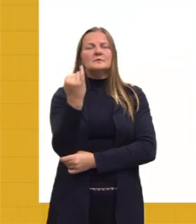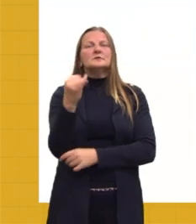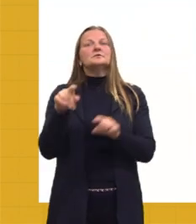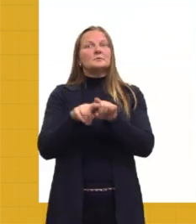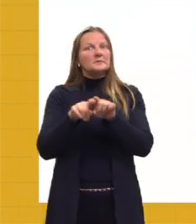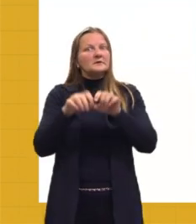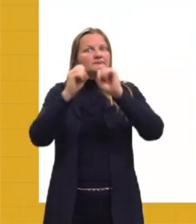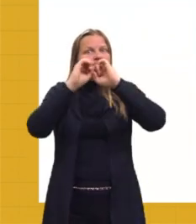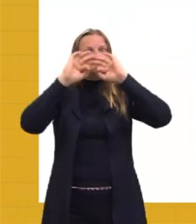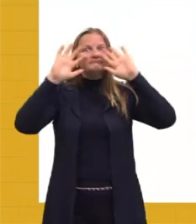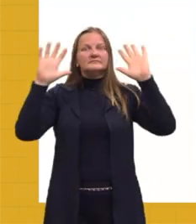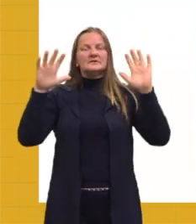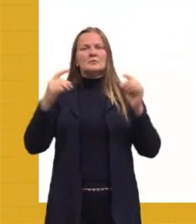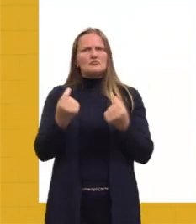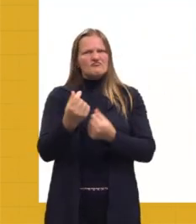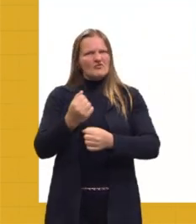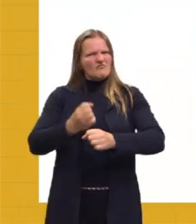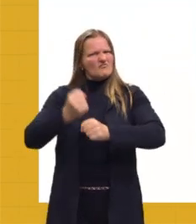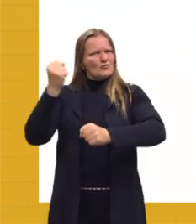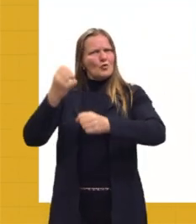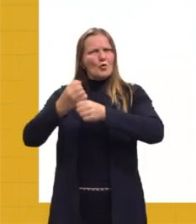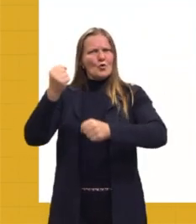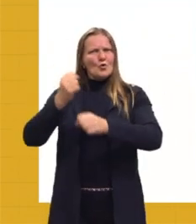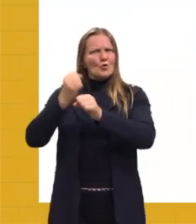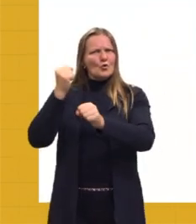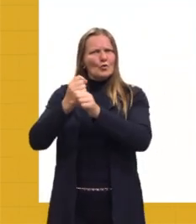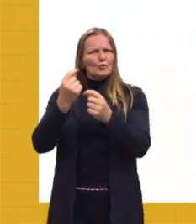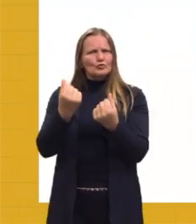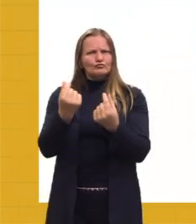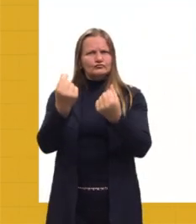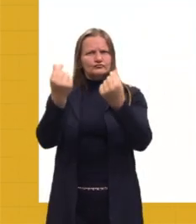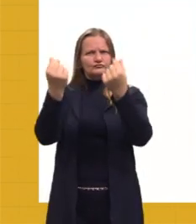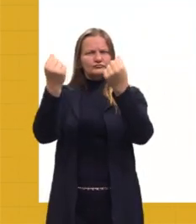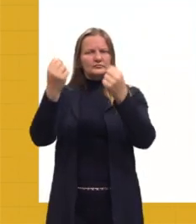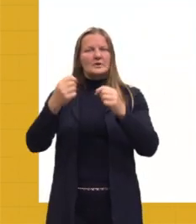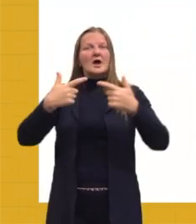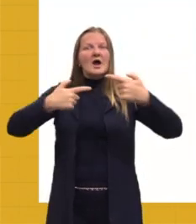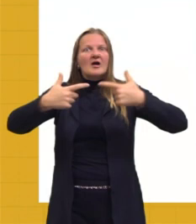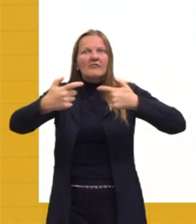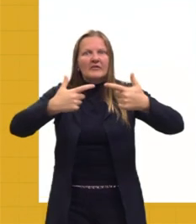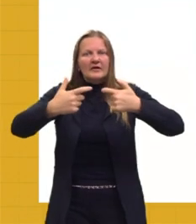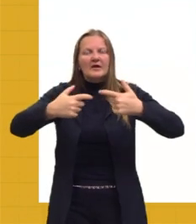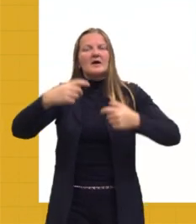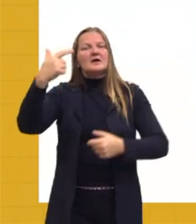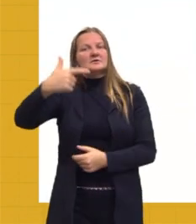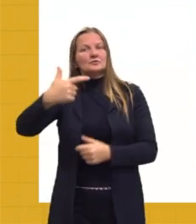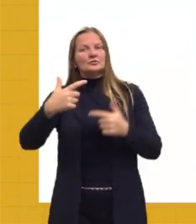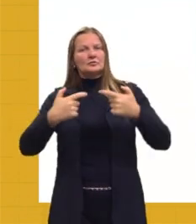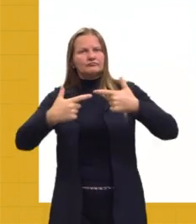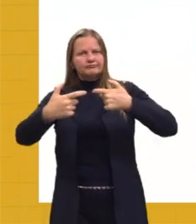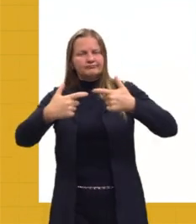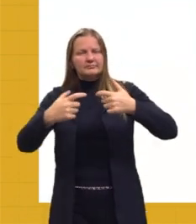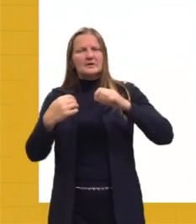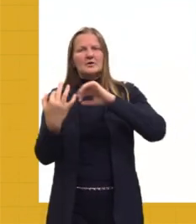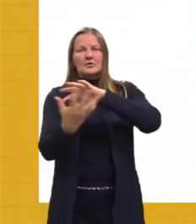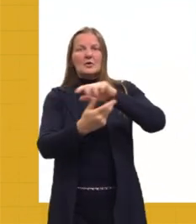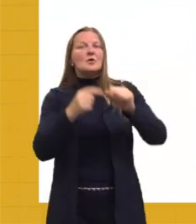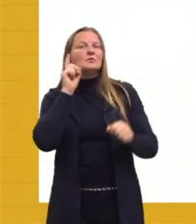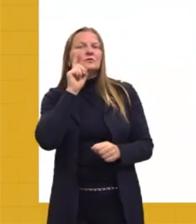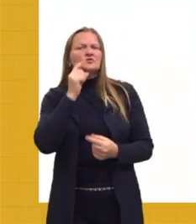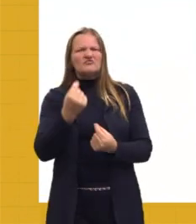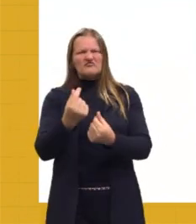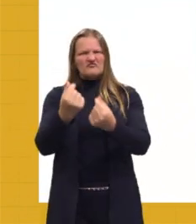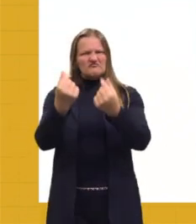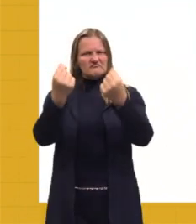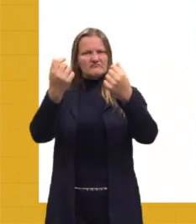entender que essas questões são lucrativas talo com muito com a guerra da água então na pós Segunda Guerra Mundial os Estados Unidos do Cromo muito tá